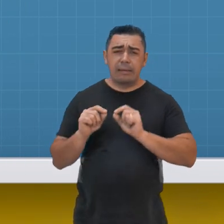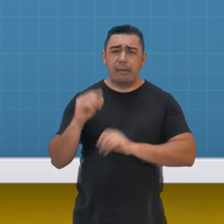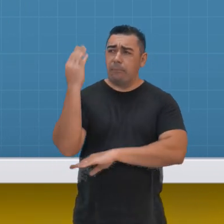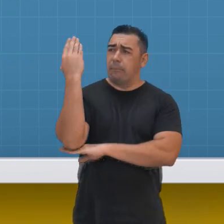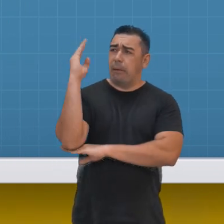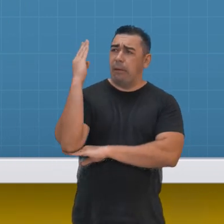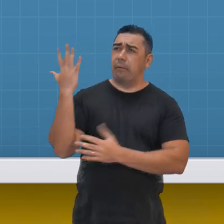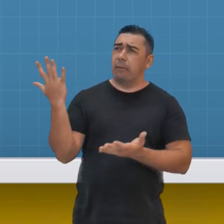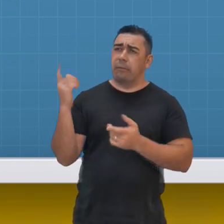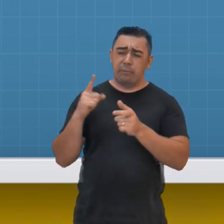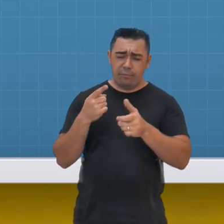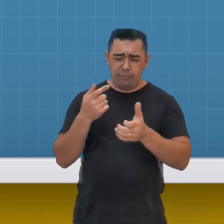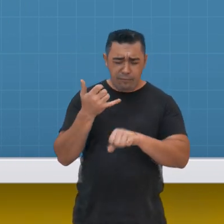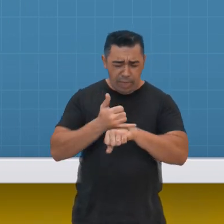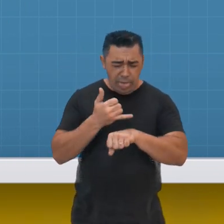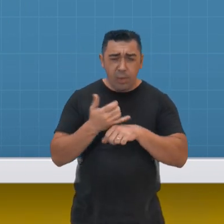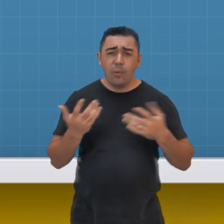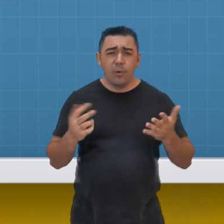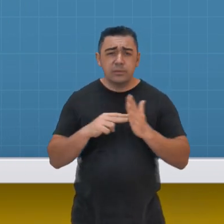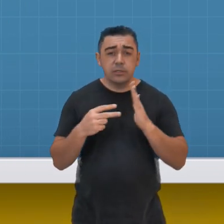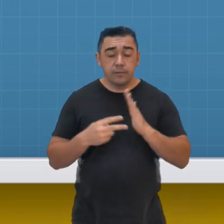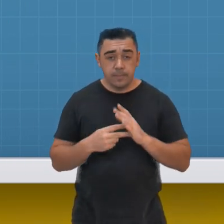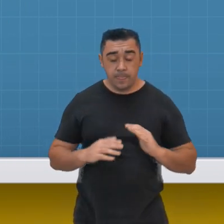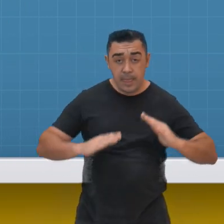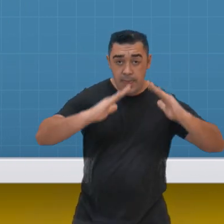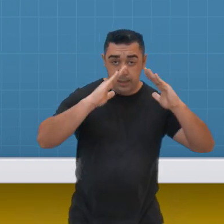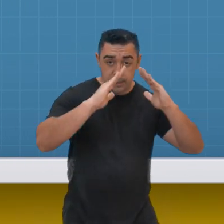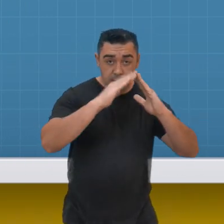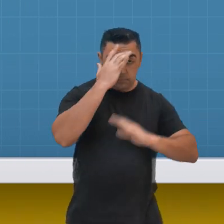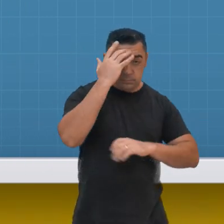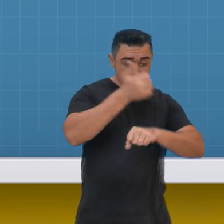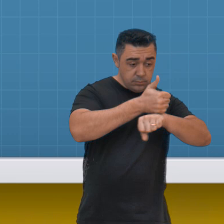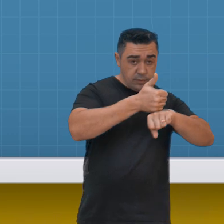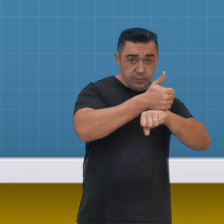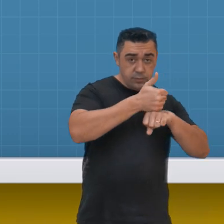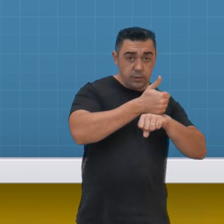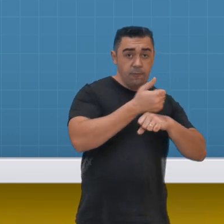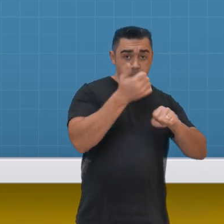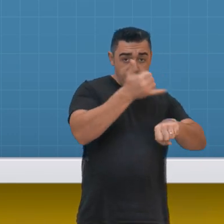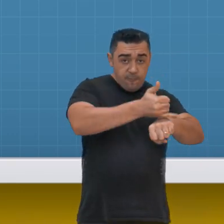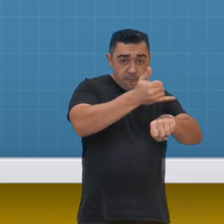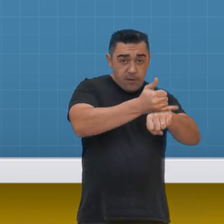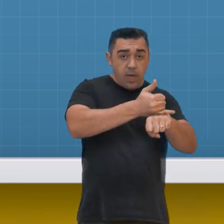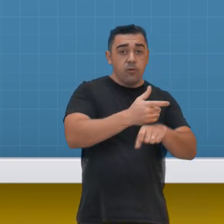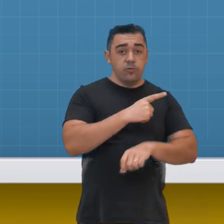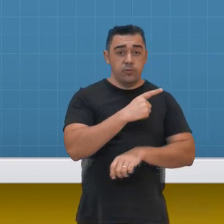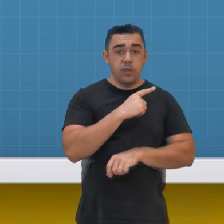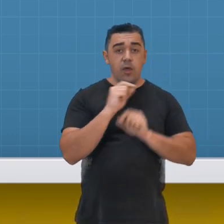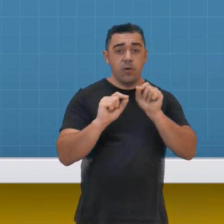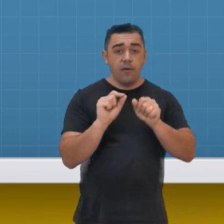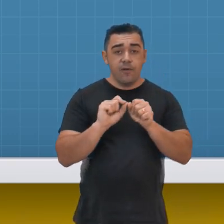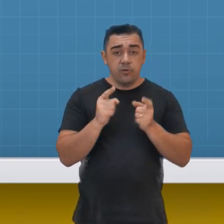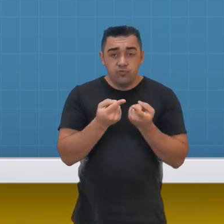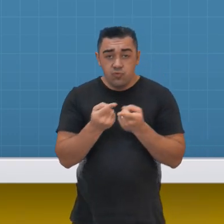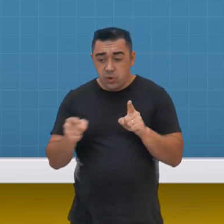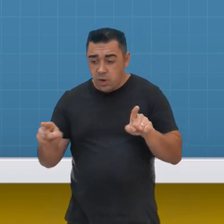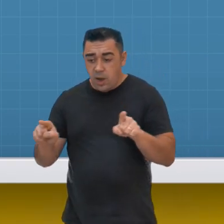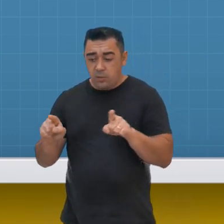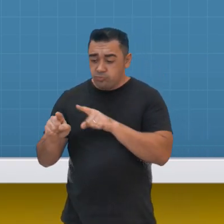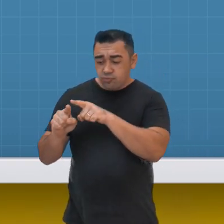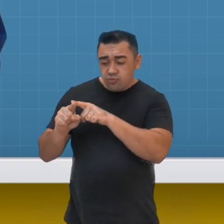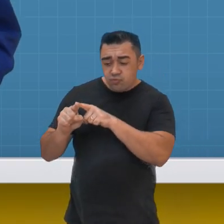pau, de ferro, de ferreiro e tal? Em casa de ferreiro, o espeto é de pau. Olha só que